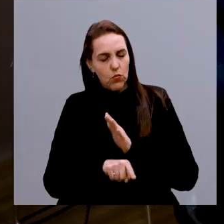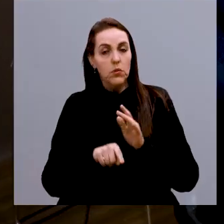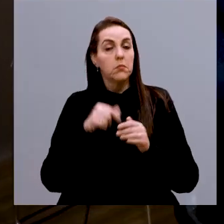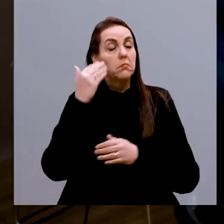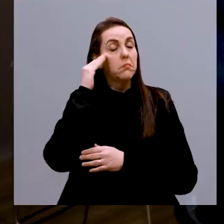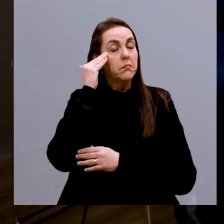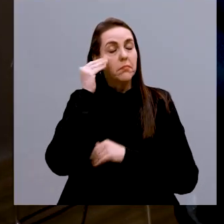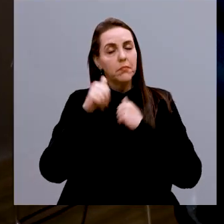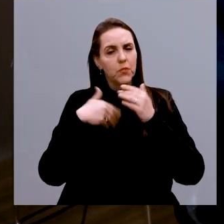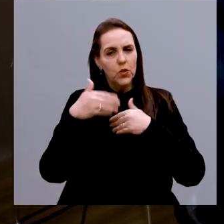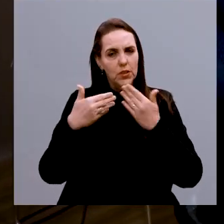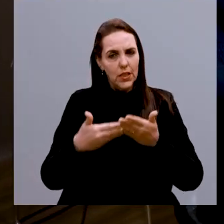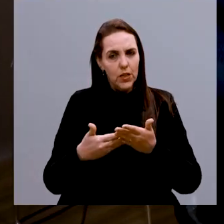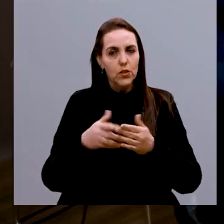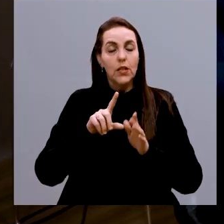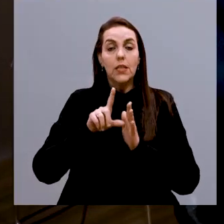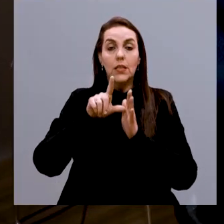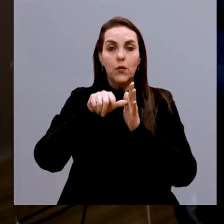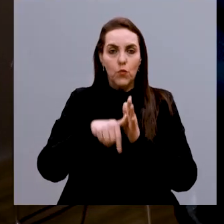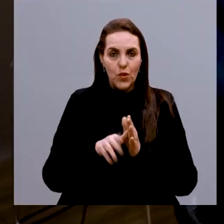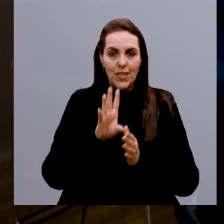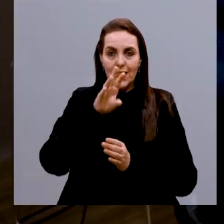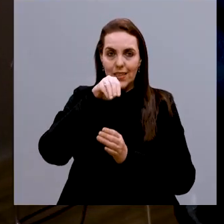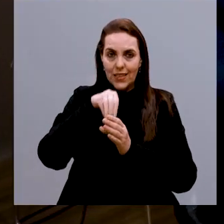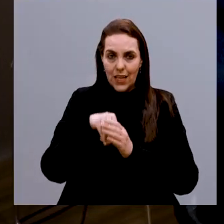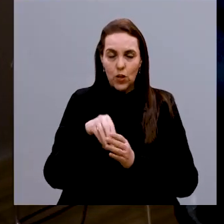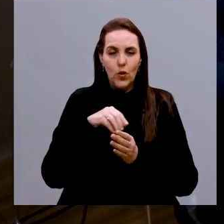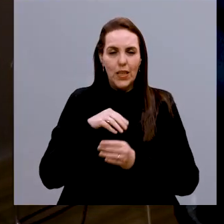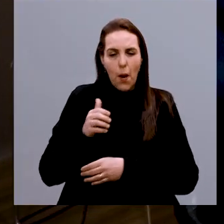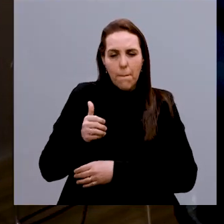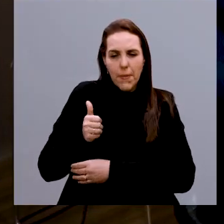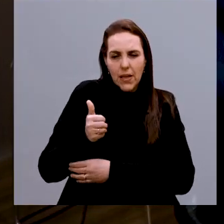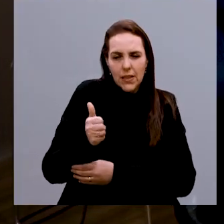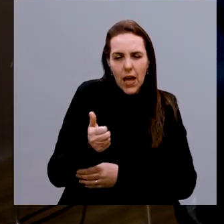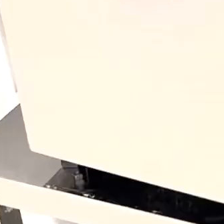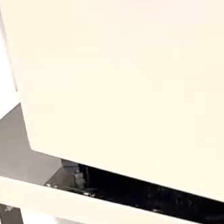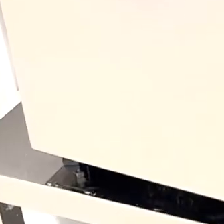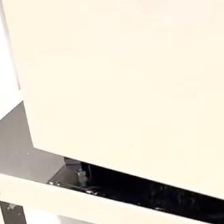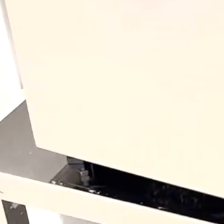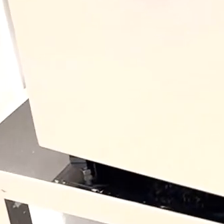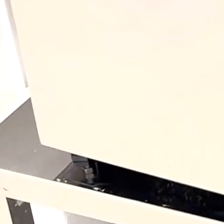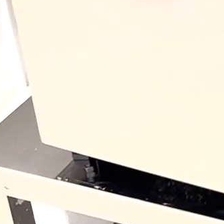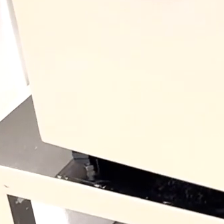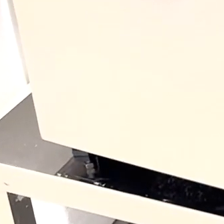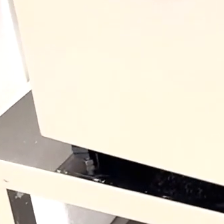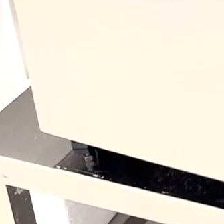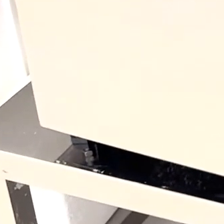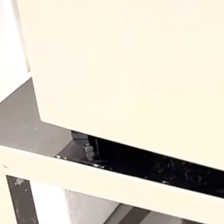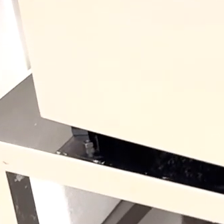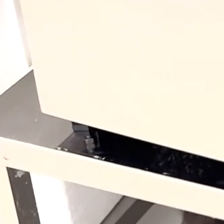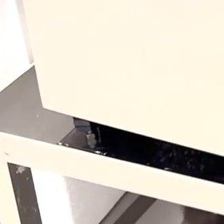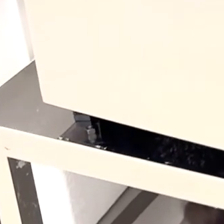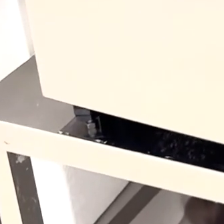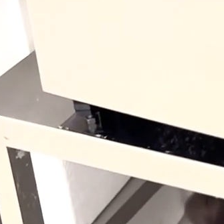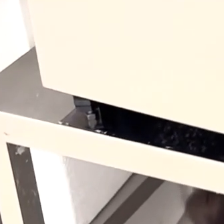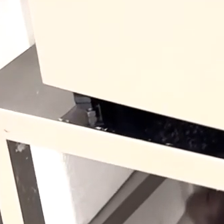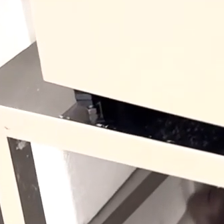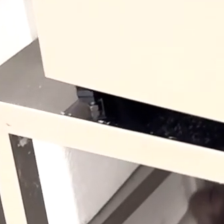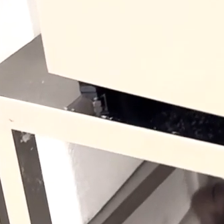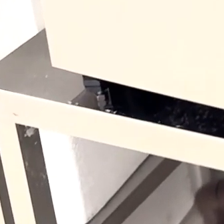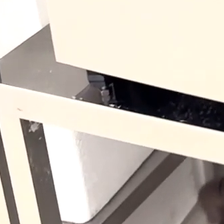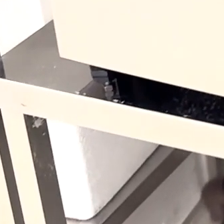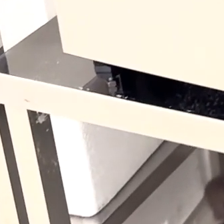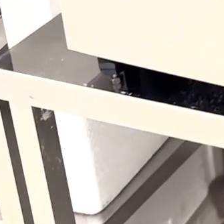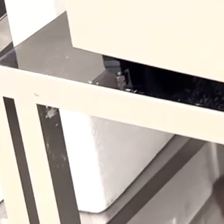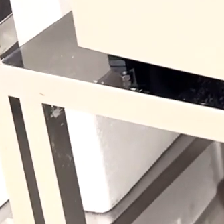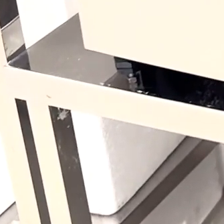esse processo. E aí, logo ali dentro, a gente tem toda a parte microbiológica, a gente tem alguns exames que a gente faz para saber quantas calorias esse